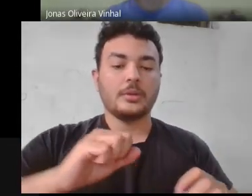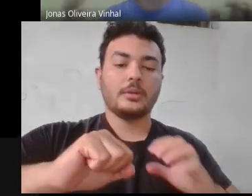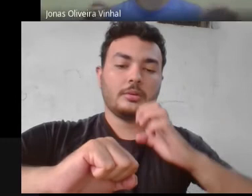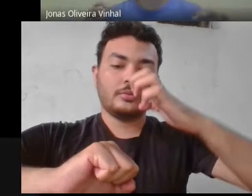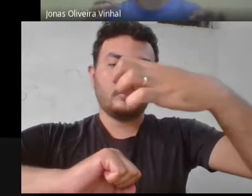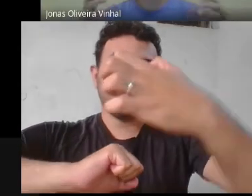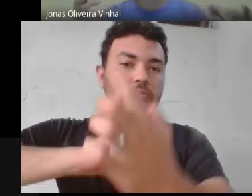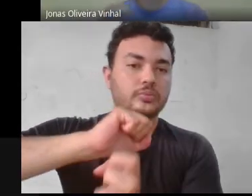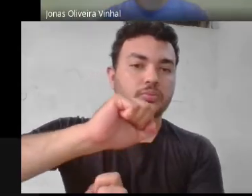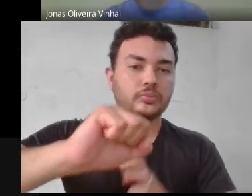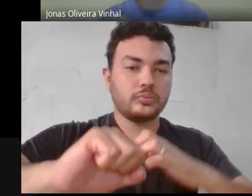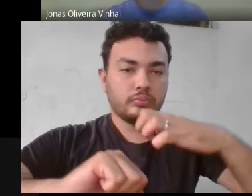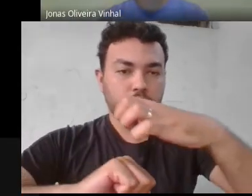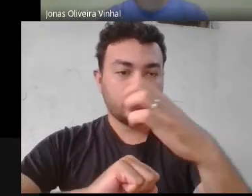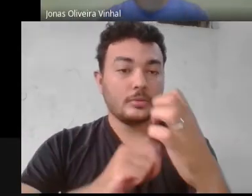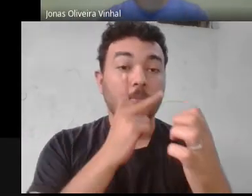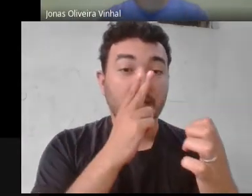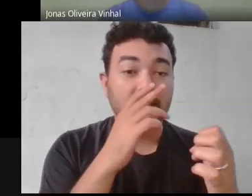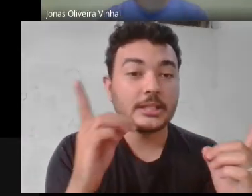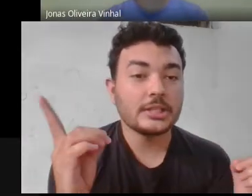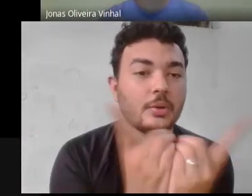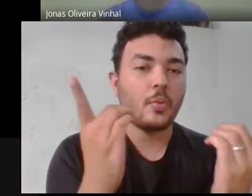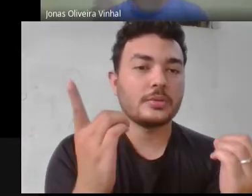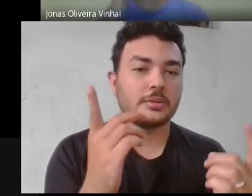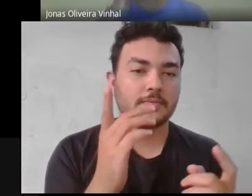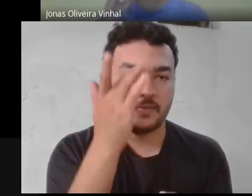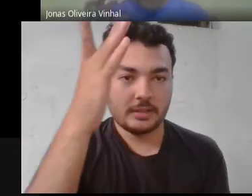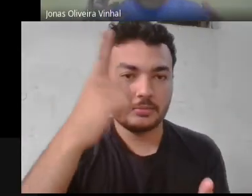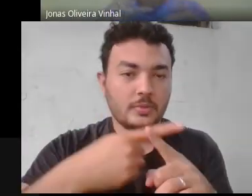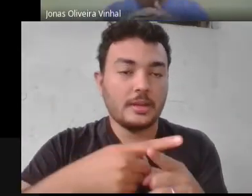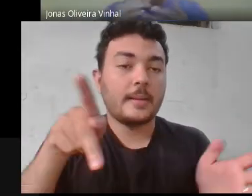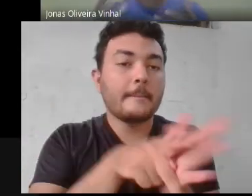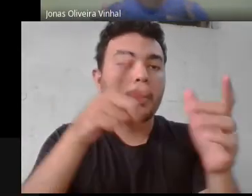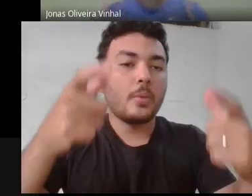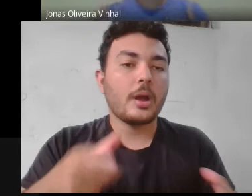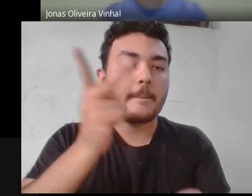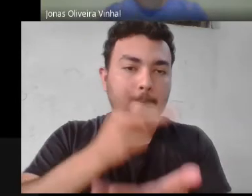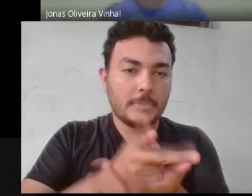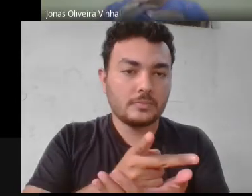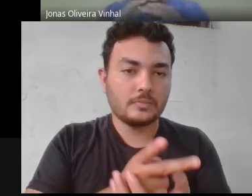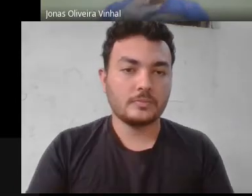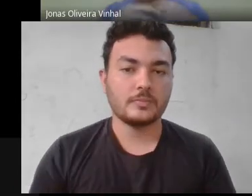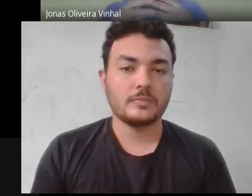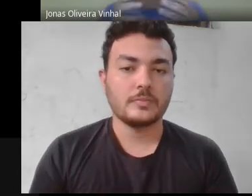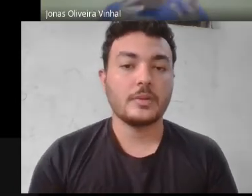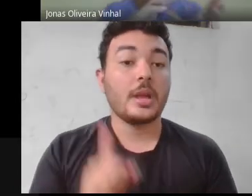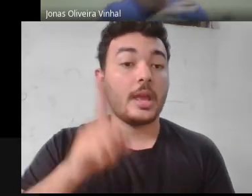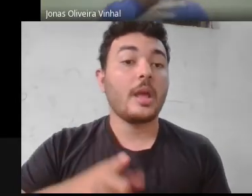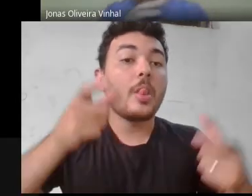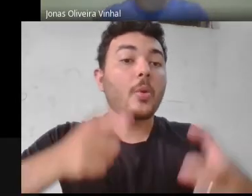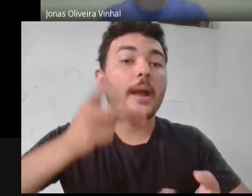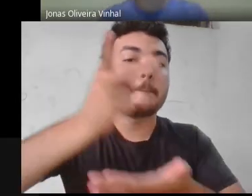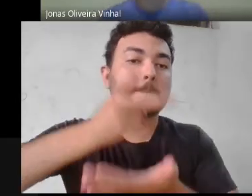essa região que é aquelas figuras, né, geradas por equações matemáticas, que são as funções de ondas, que a gente tem a maior tendência de encontrar o elétron, ou seja, uma região